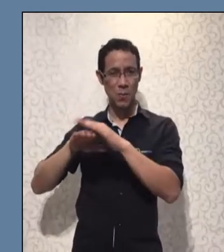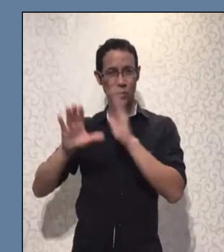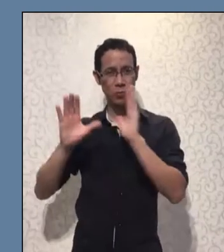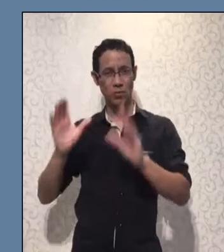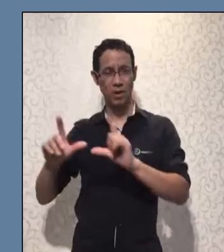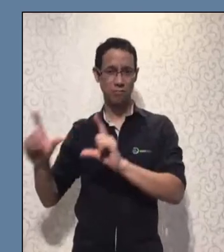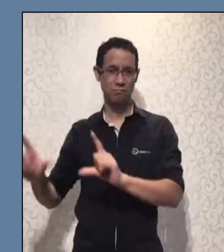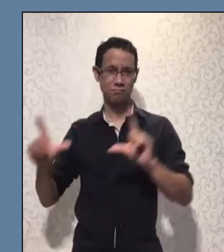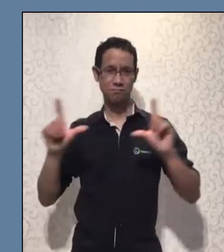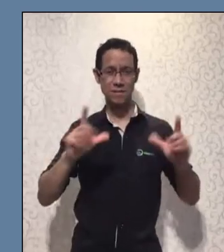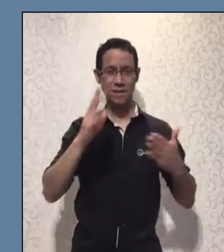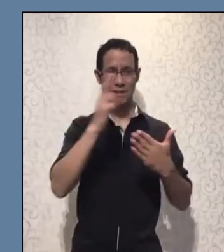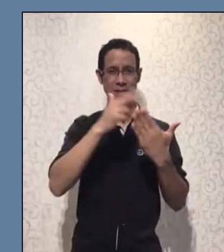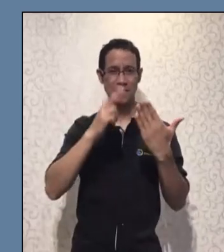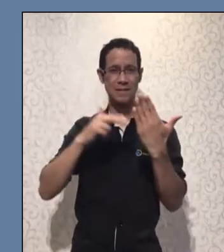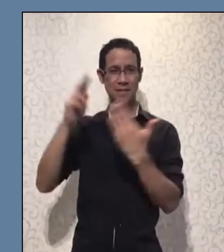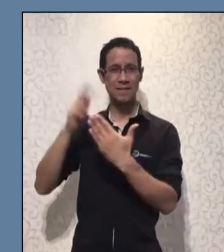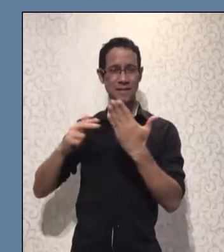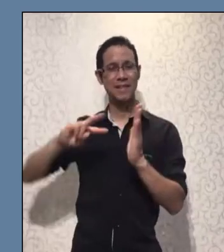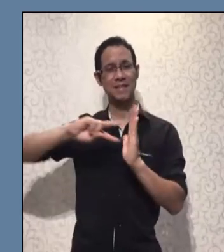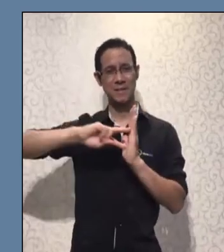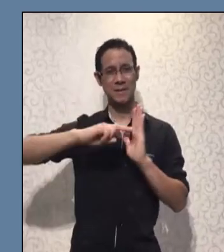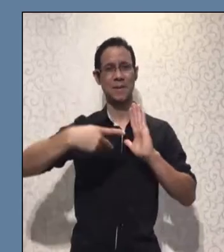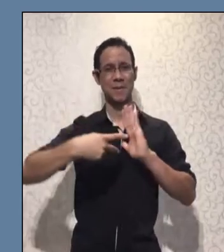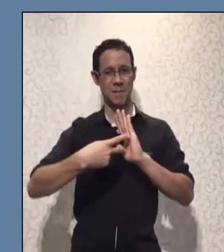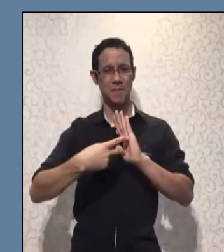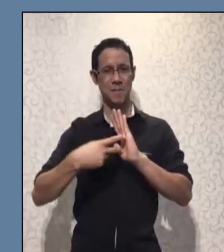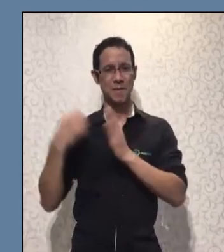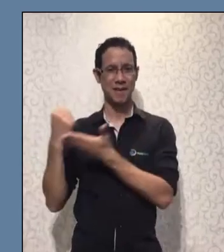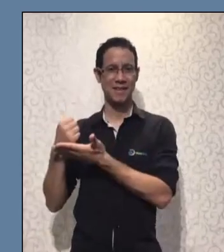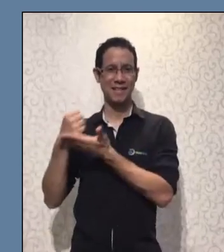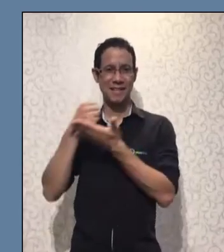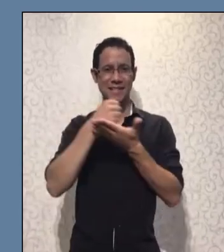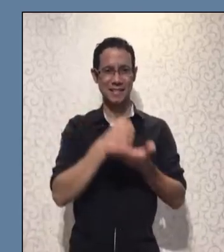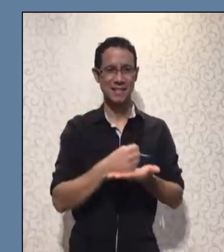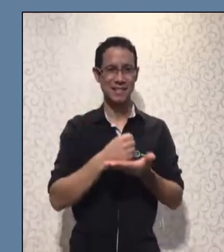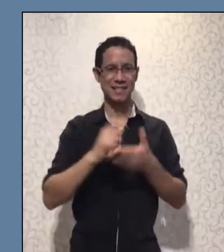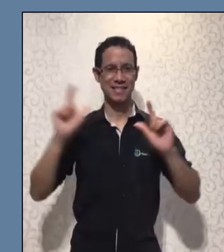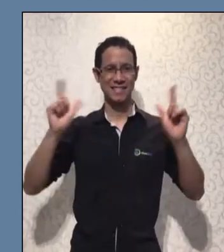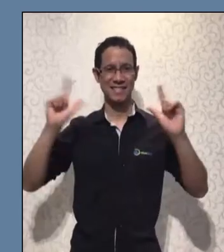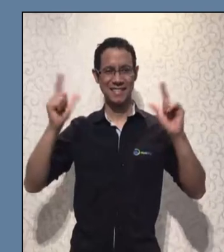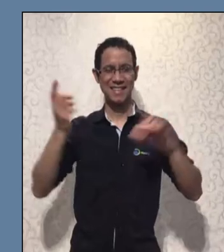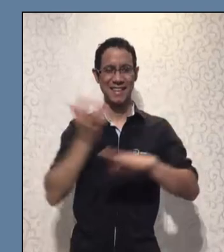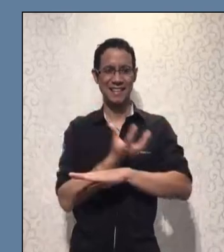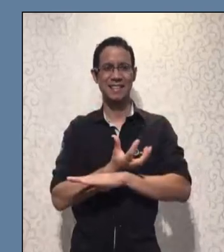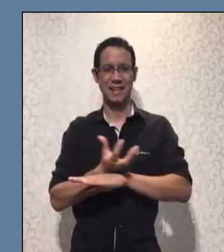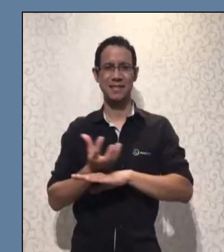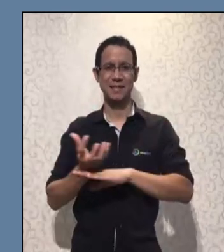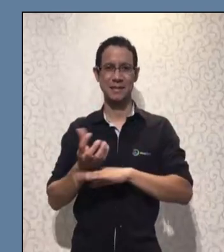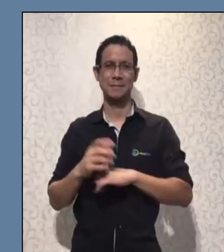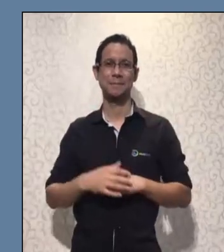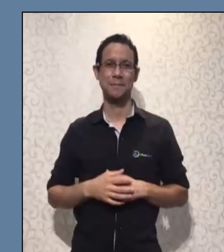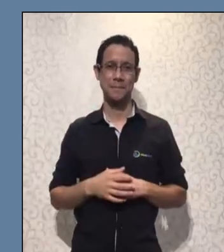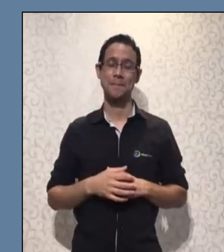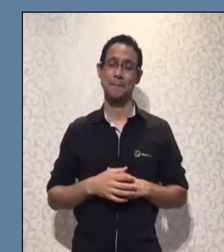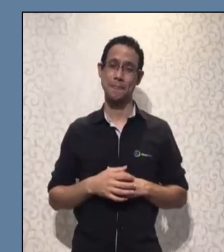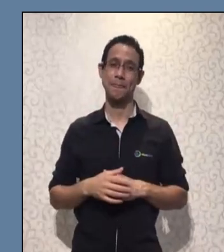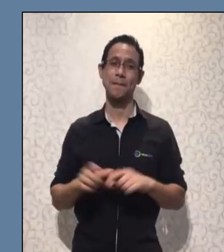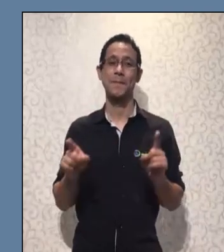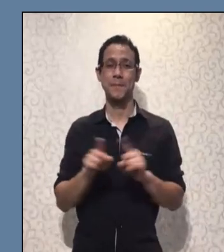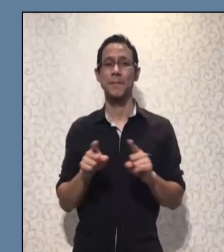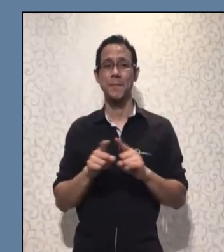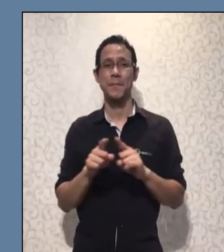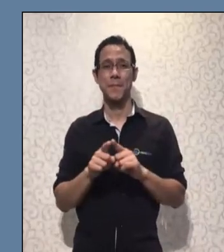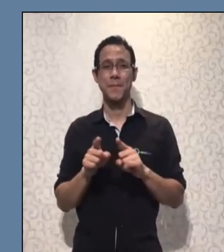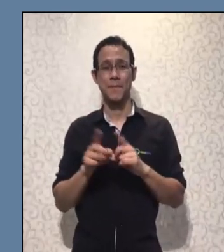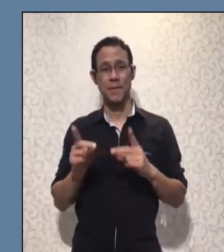do museu, simbolicamente transportadas para o espaço do jardim, né? Mas também esse corpo do visitante do